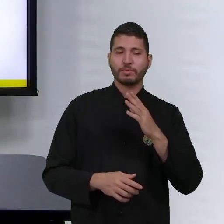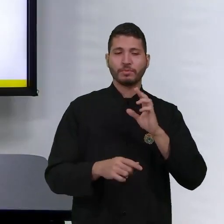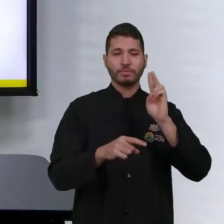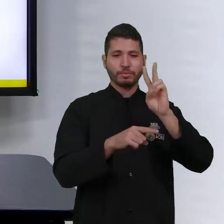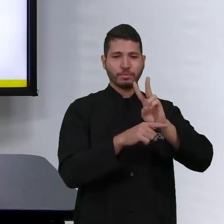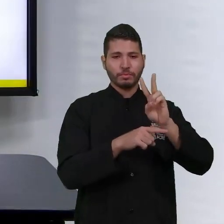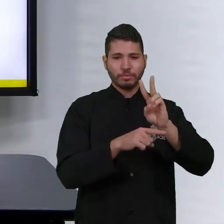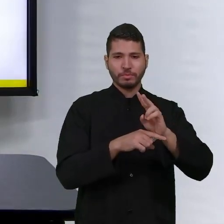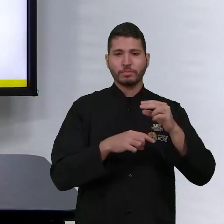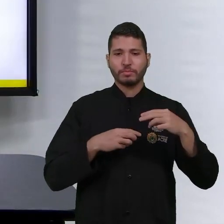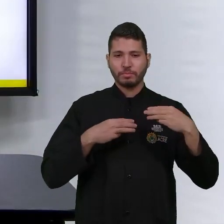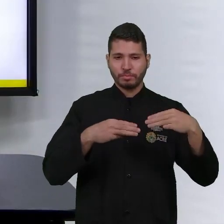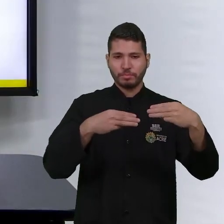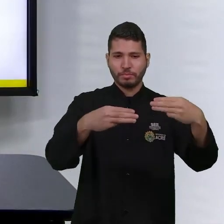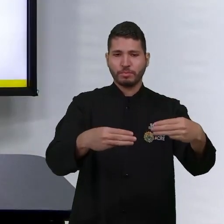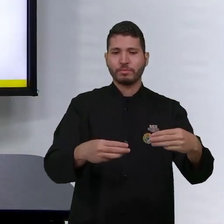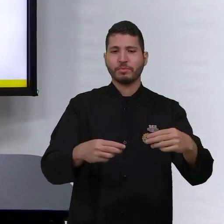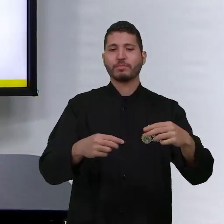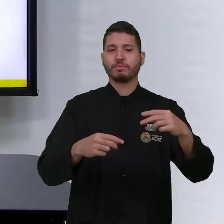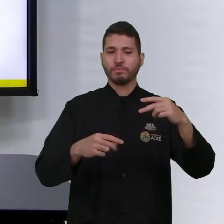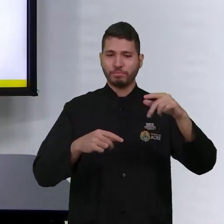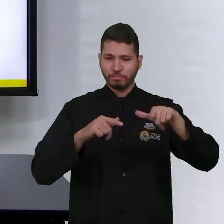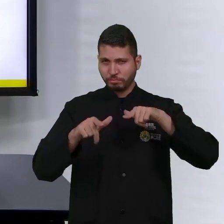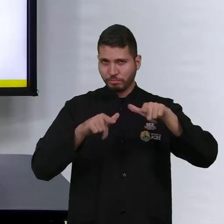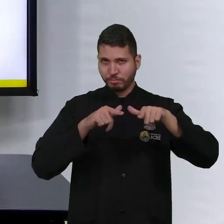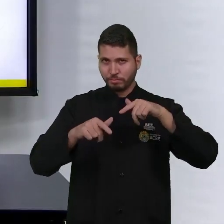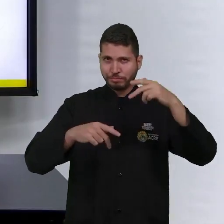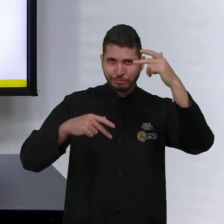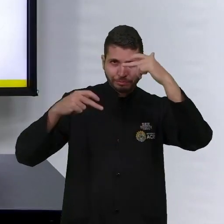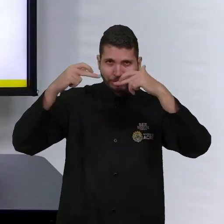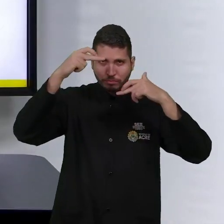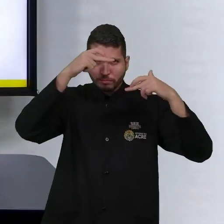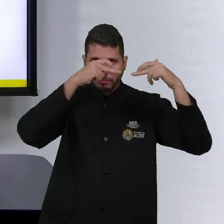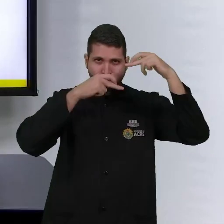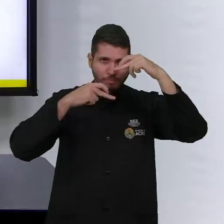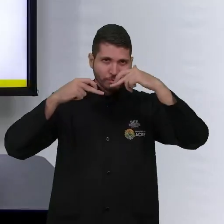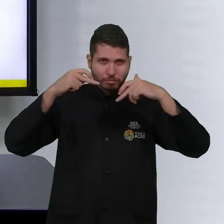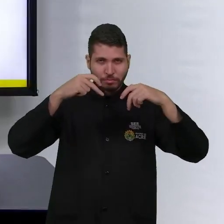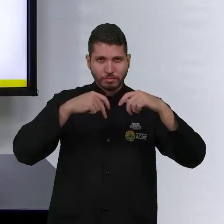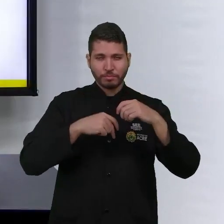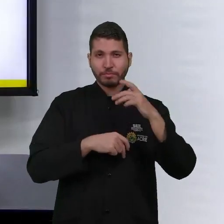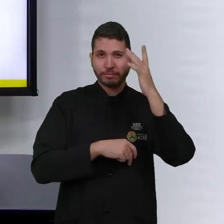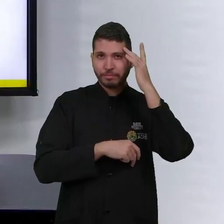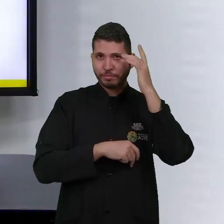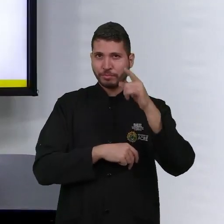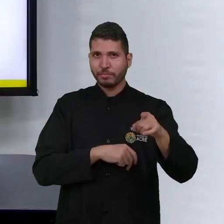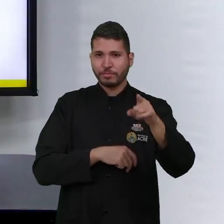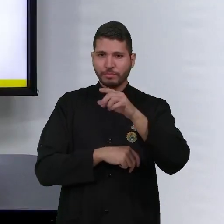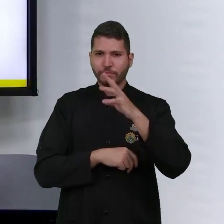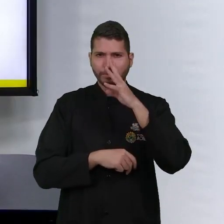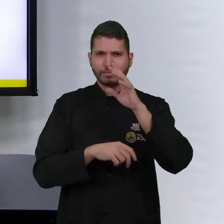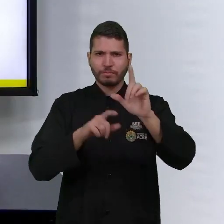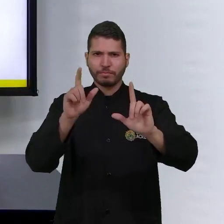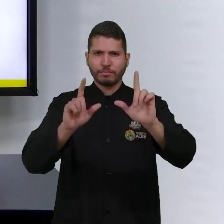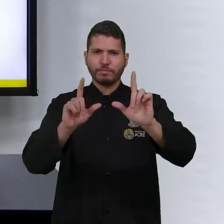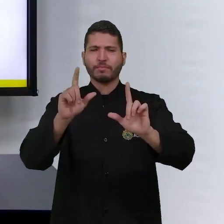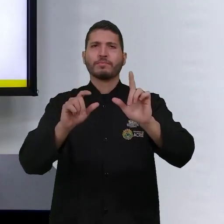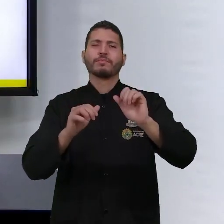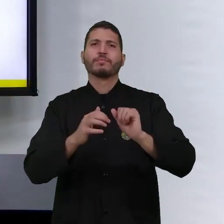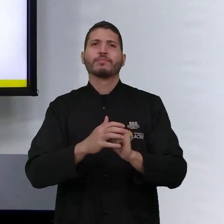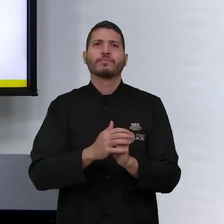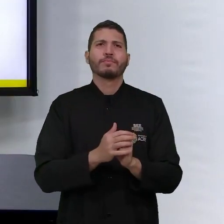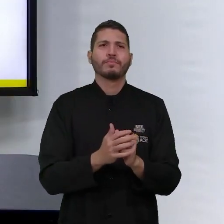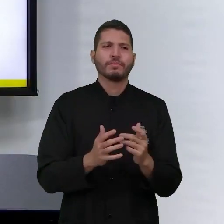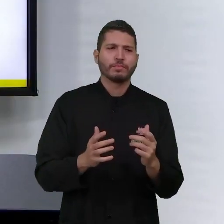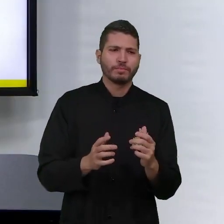que é quem fiscaliza tudo isso. E você já deve ter visto uma reportagem de agentes do Ministério do Trabalho, chegando, por